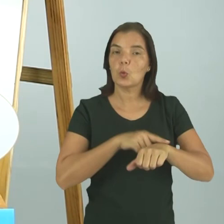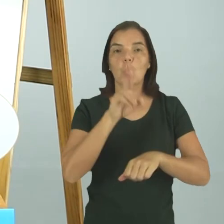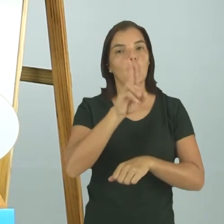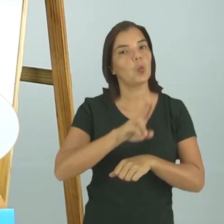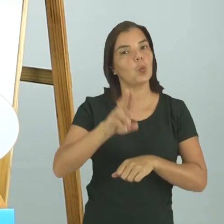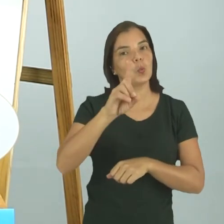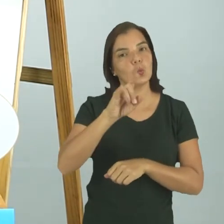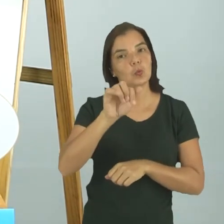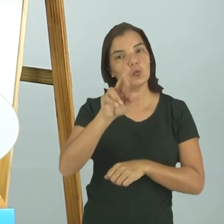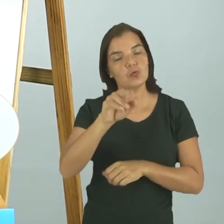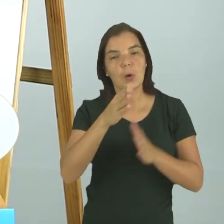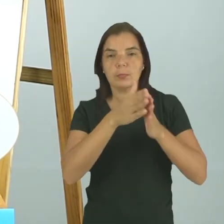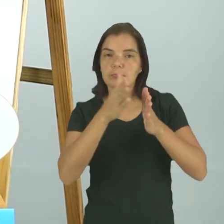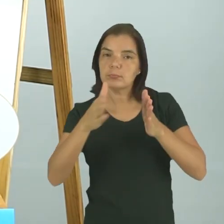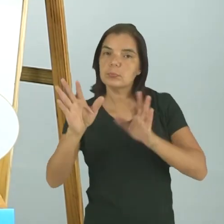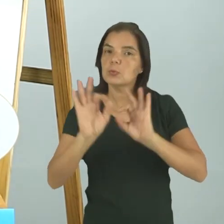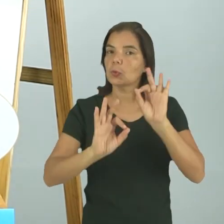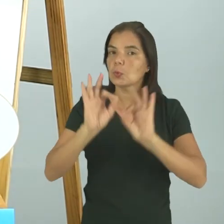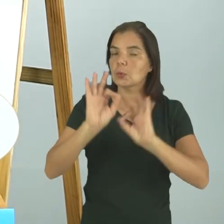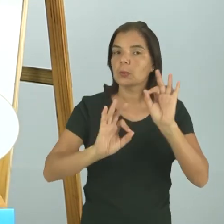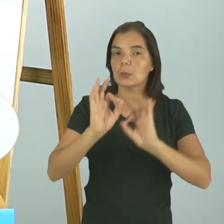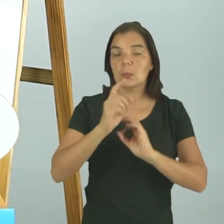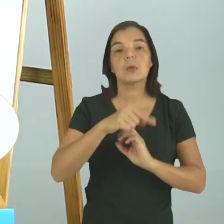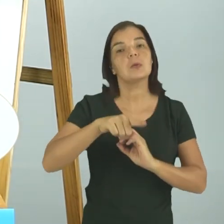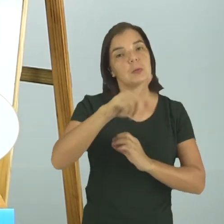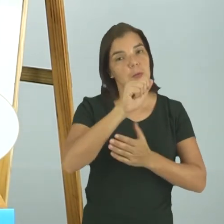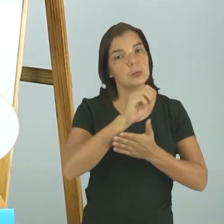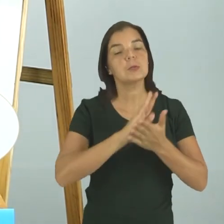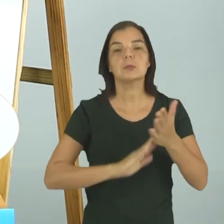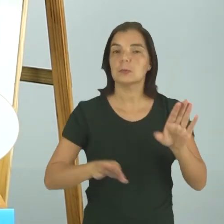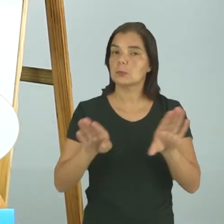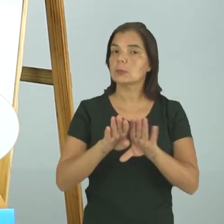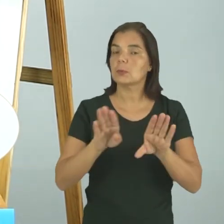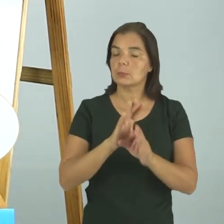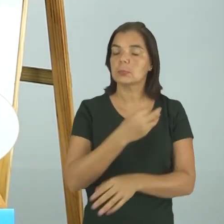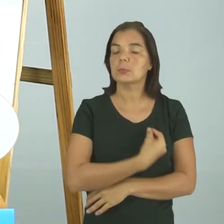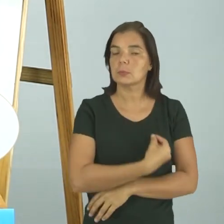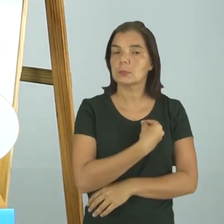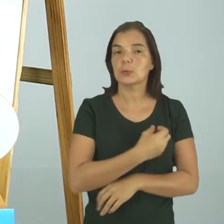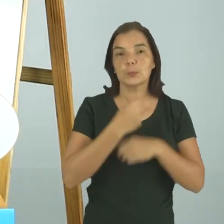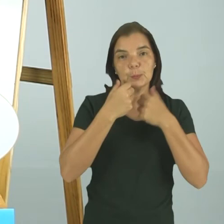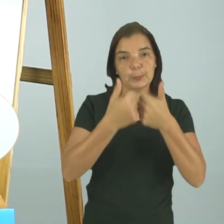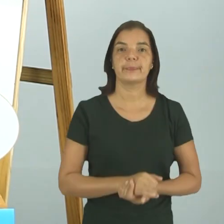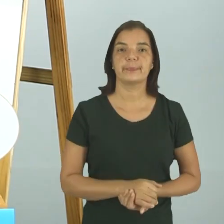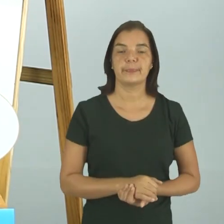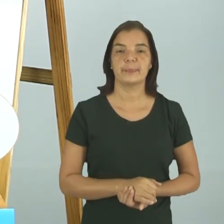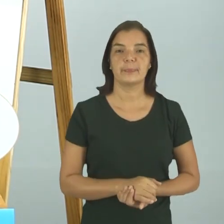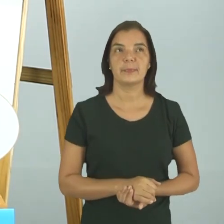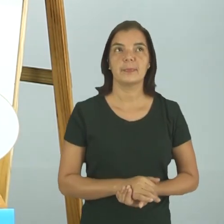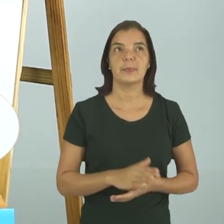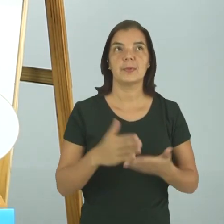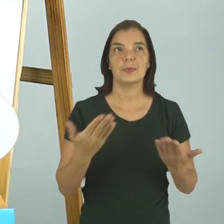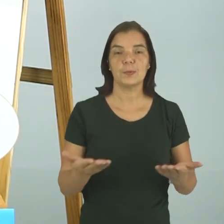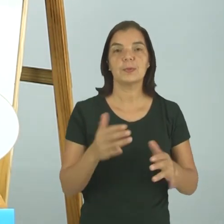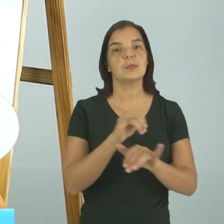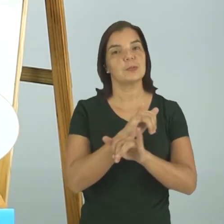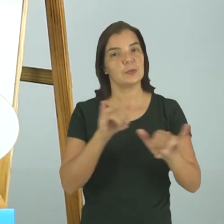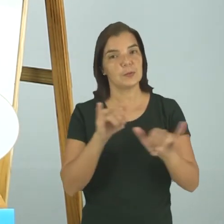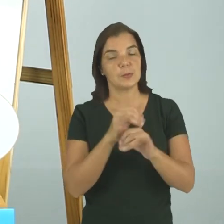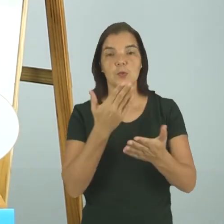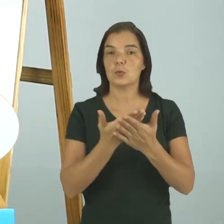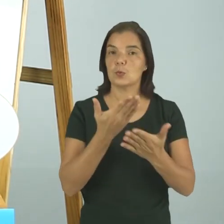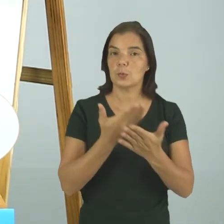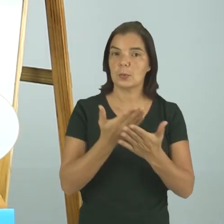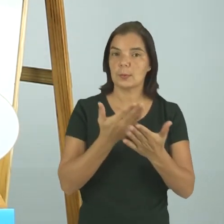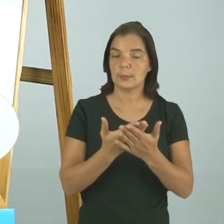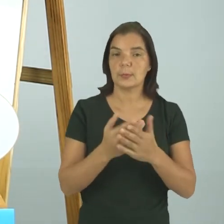do diário nessa organização do tempo nas atividades diárias de nossa vida. Tudo bem? Para essas e outras